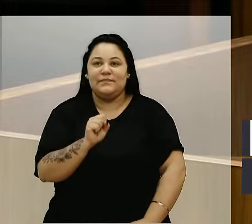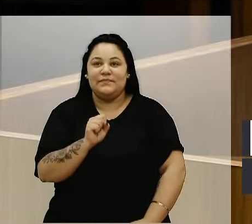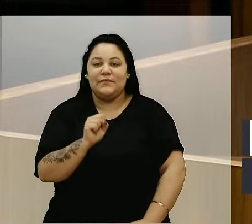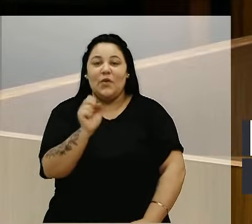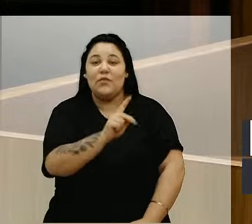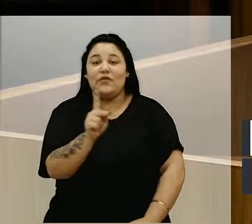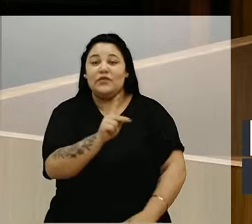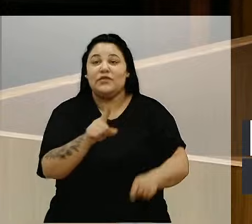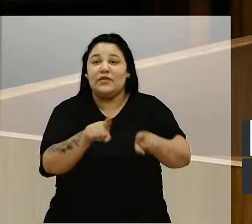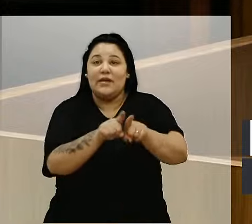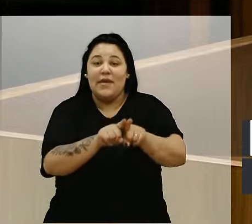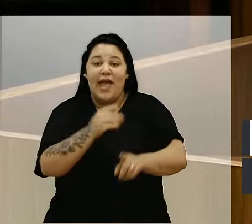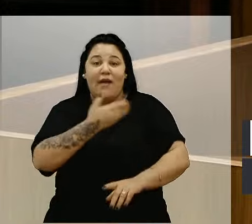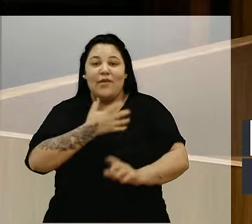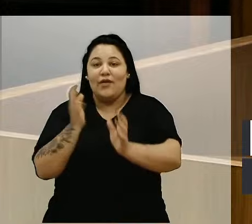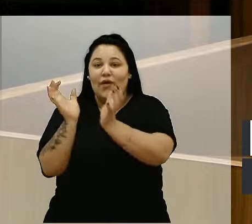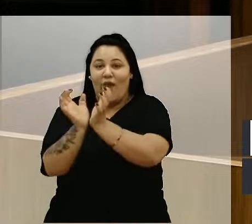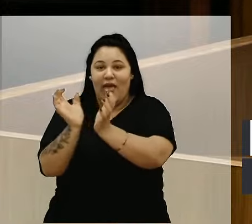professor, amigo e colega